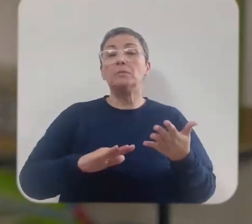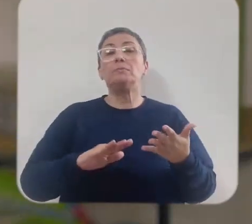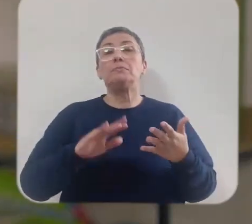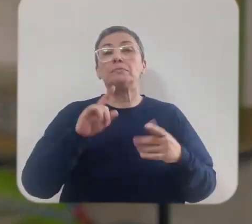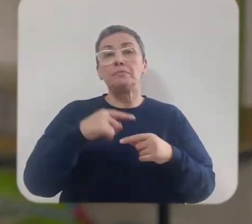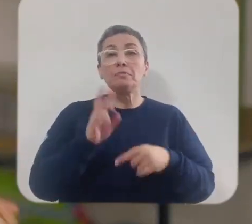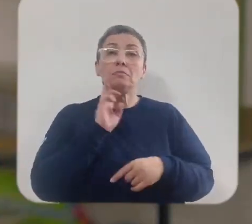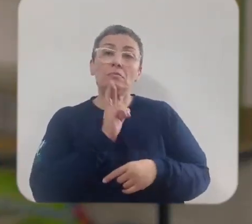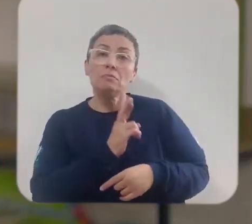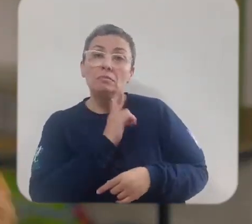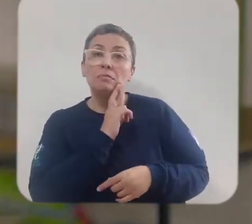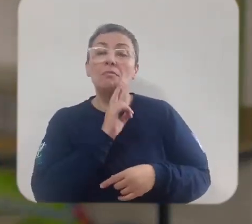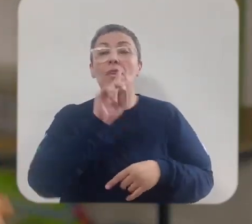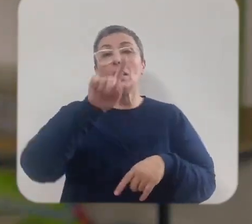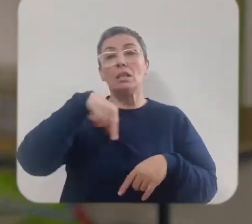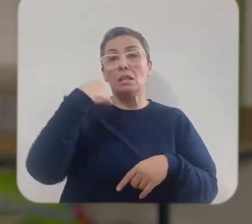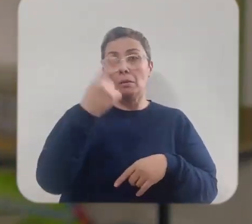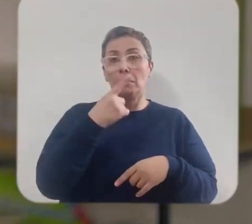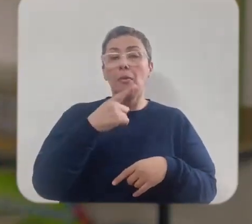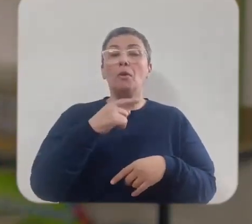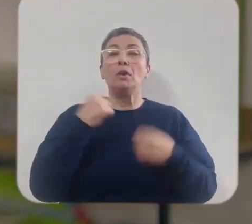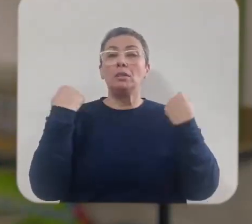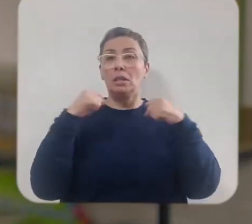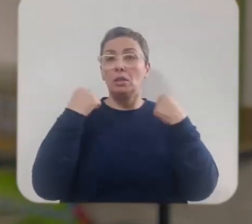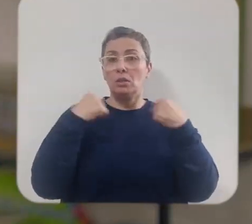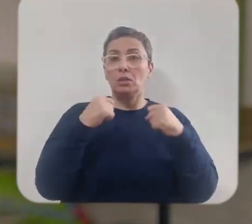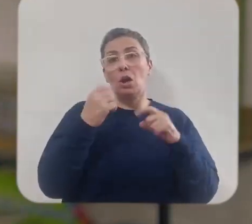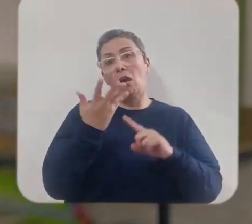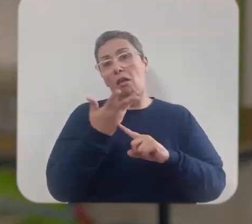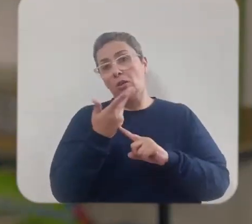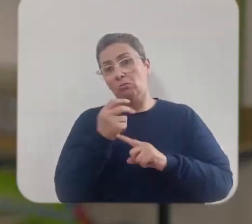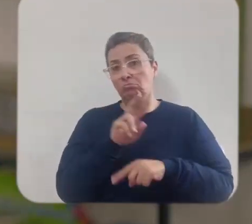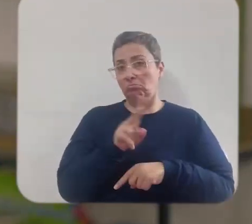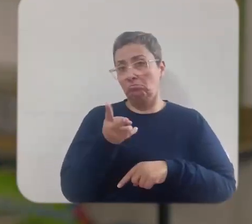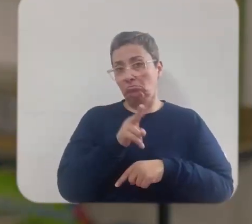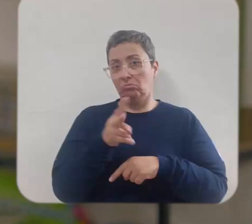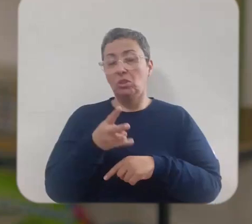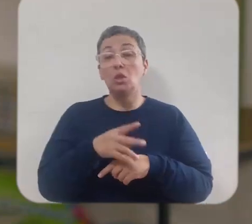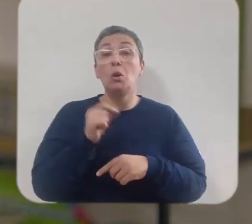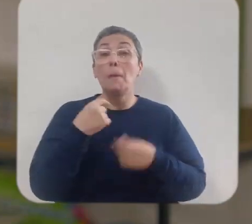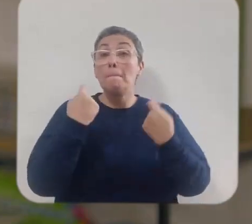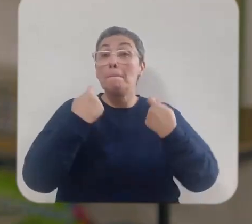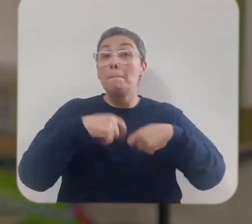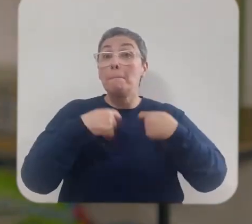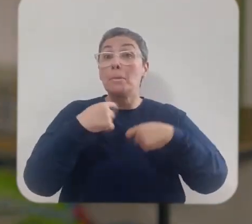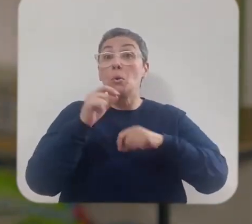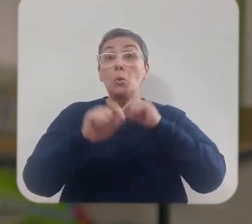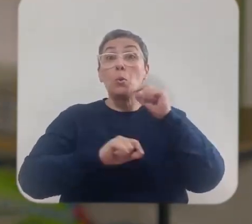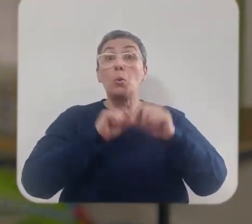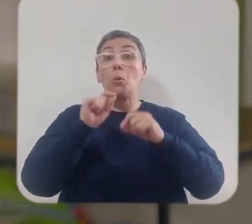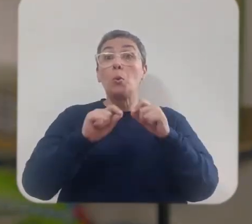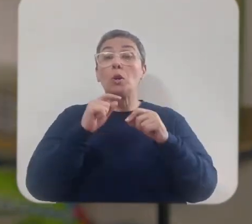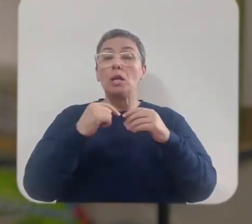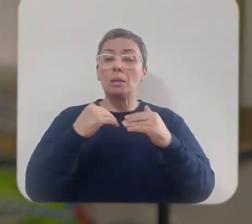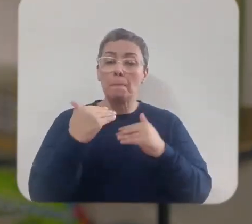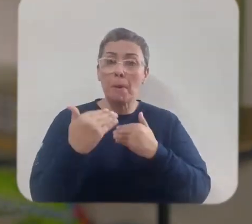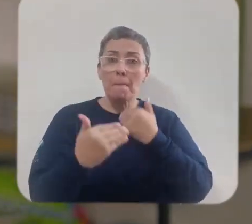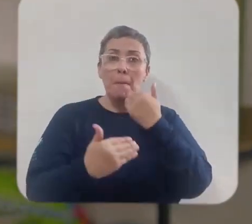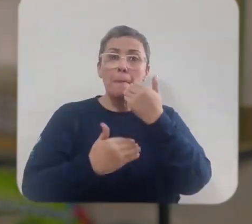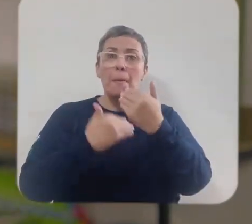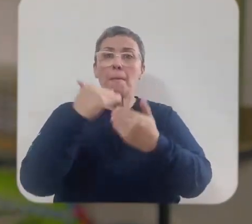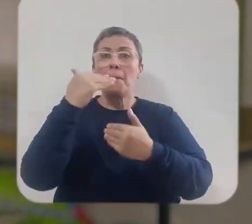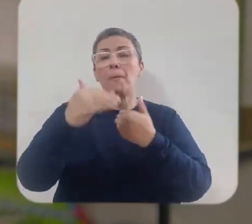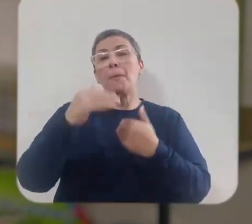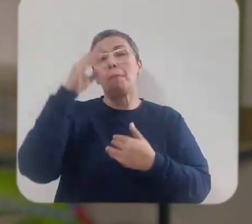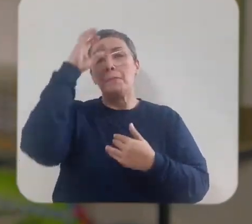sala, refeitório e depois atividade física ou de artes, né? eu preciso